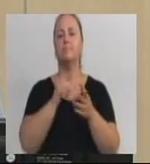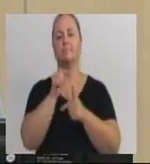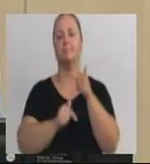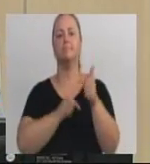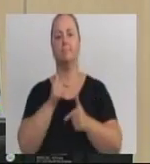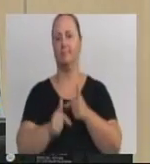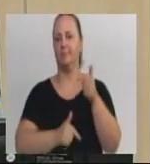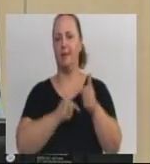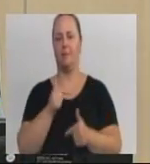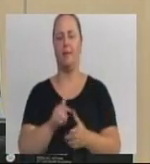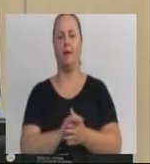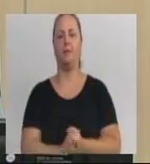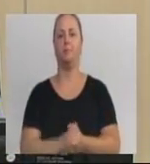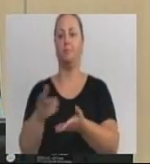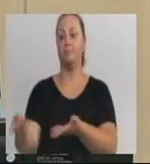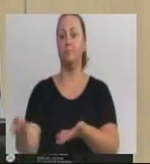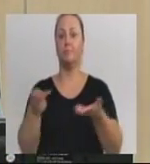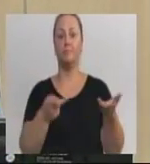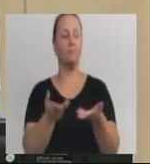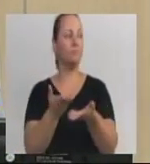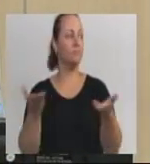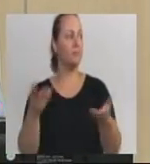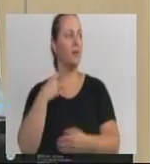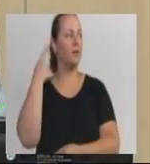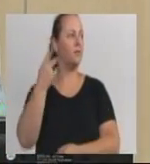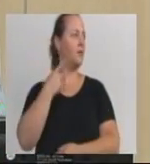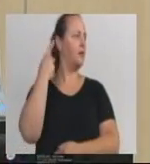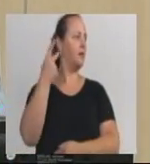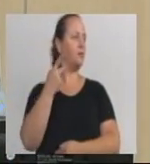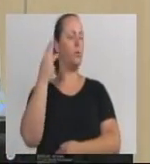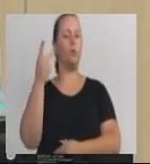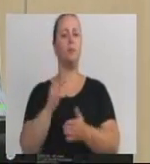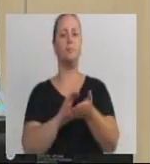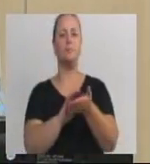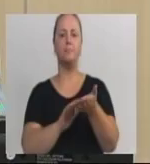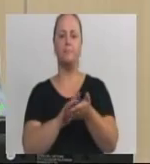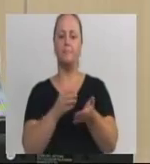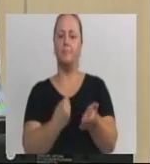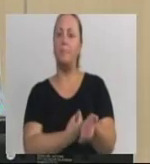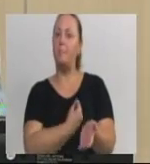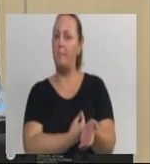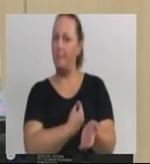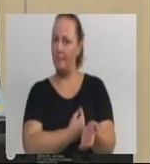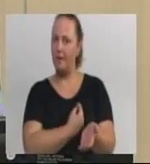trabalhos. Convido os colegas vereadores a digitarem suas presenças